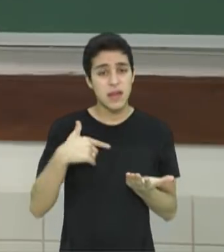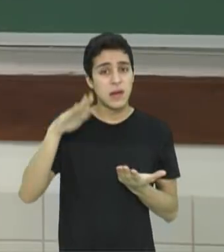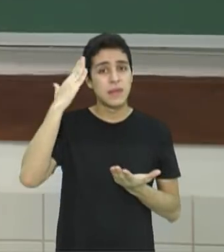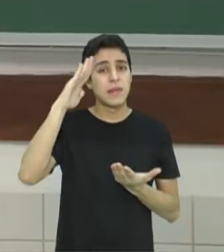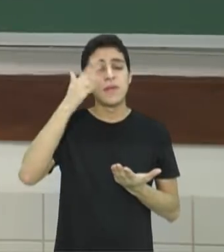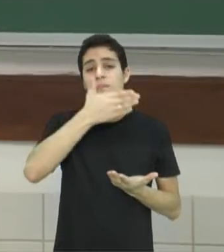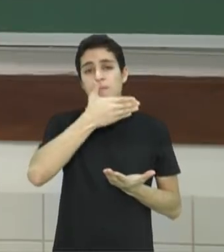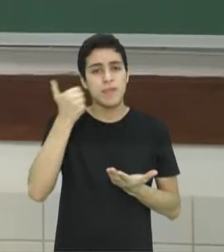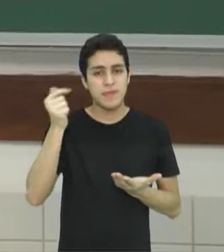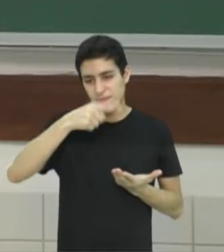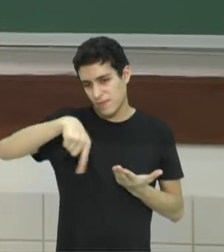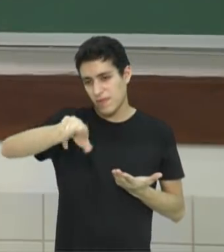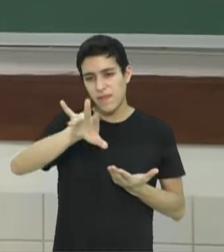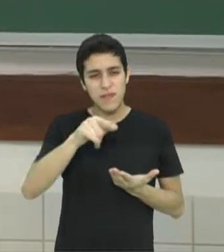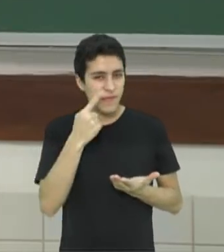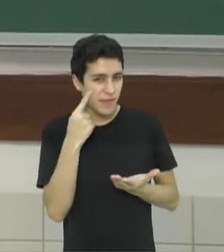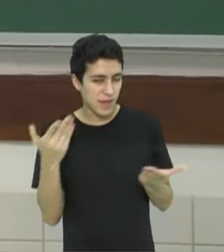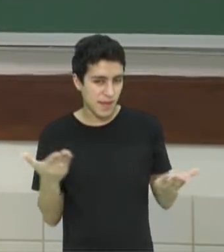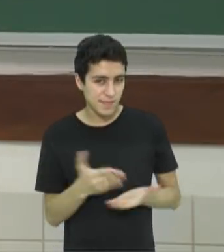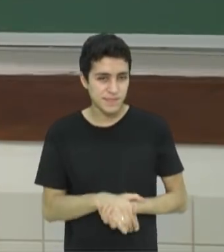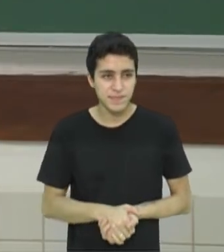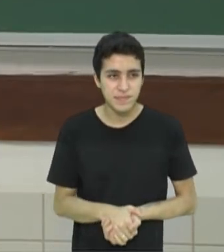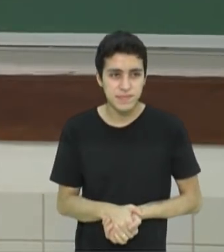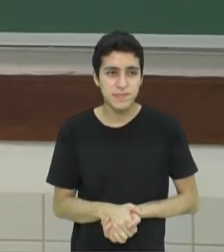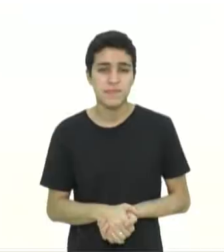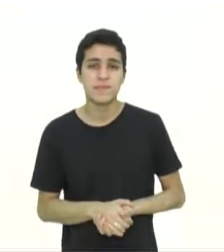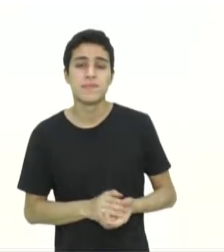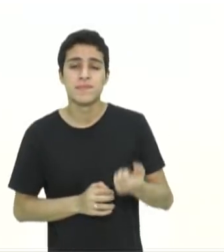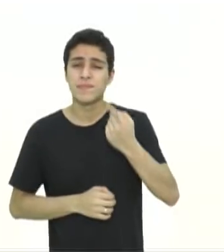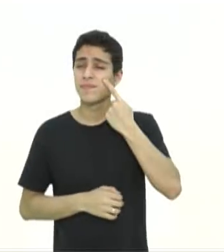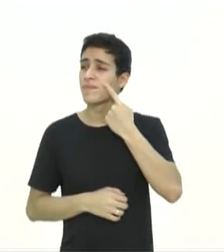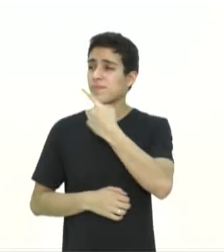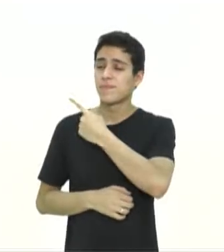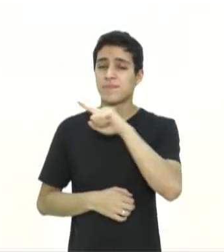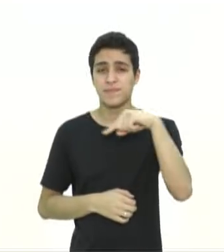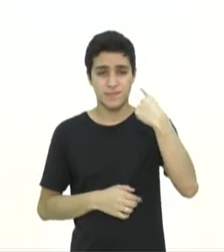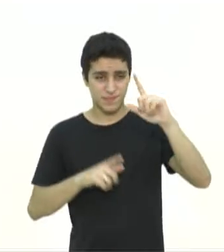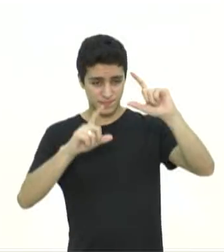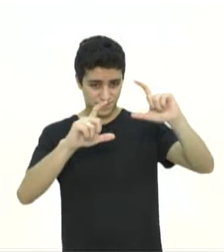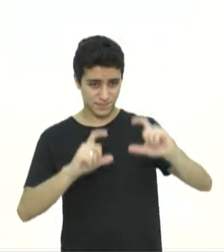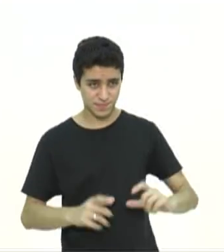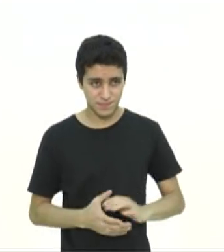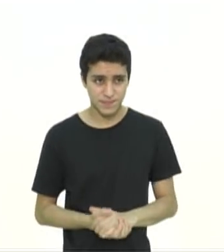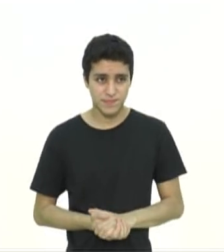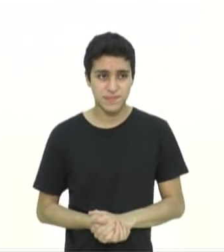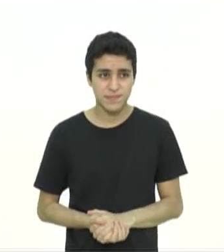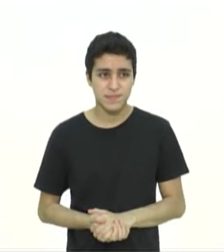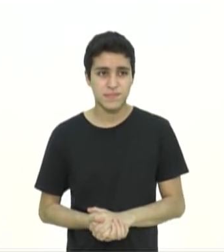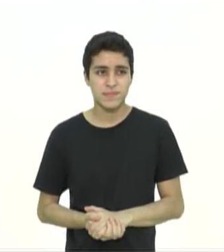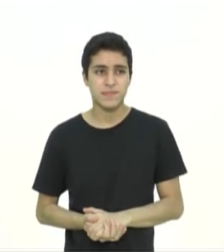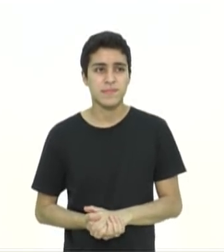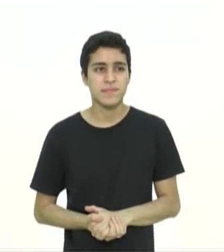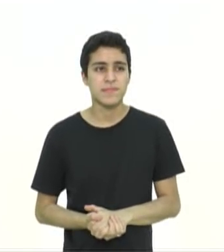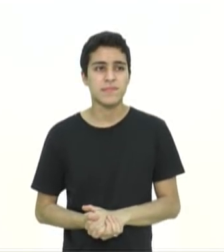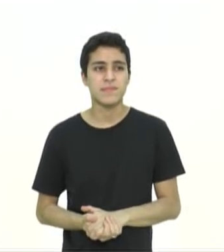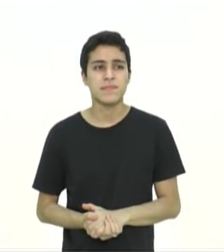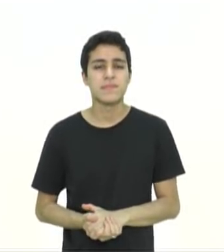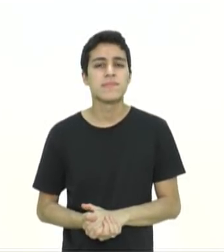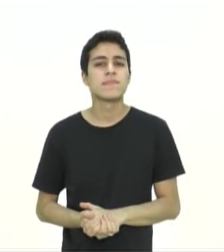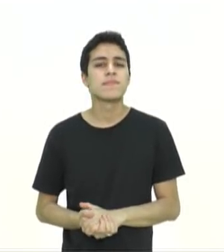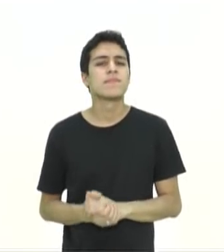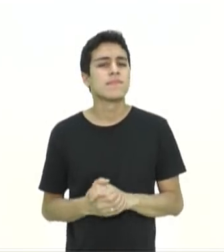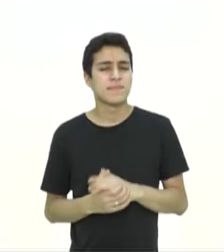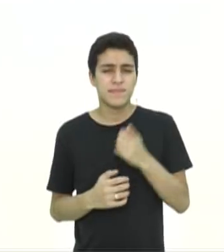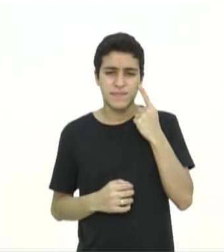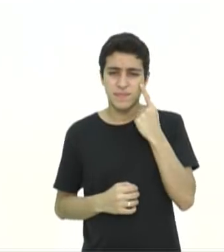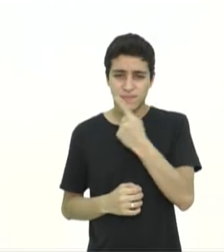melhor. Vocês vão ver isso aqui agora, tá? Vamos ver aqui a próxima tirinha. Já vou mostrar aqui ela maiorzinha.